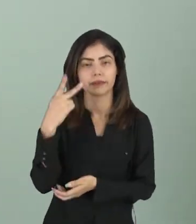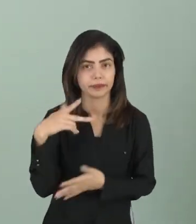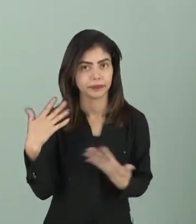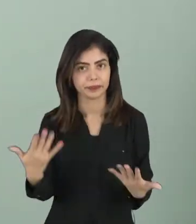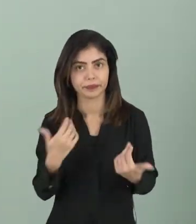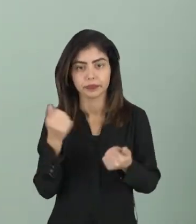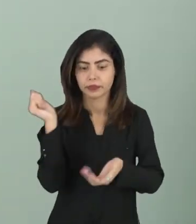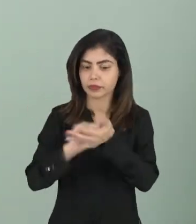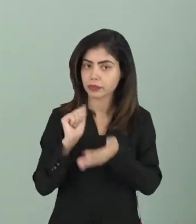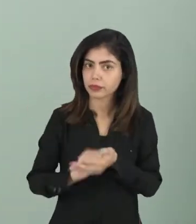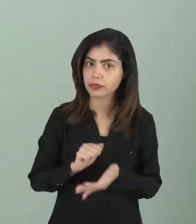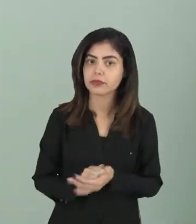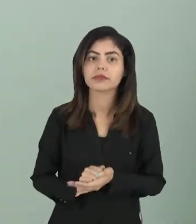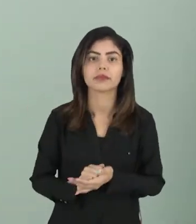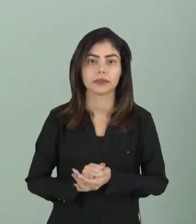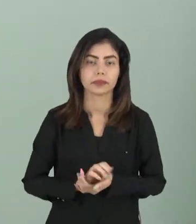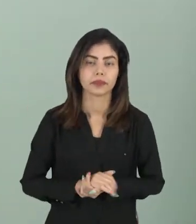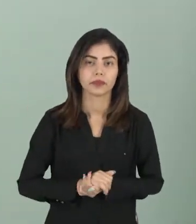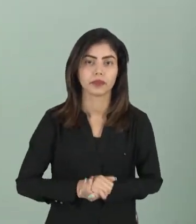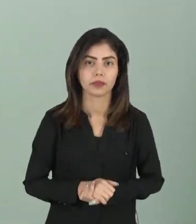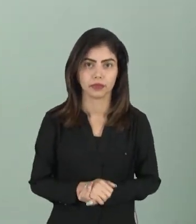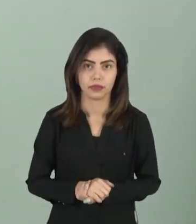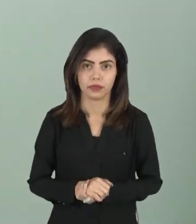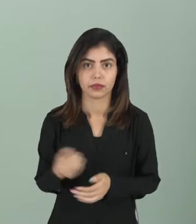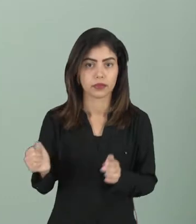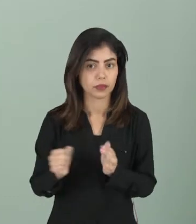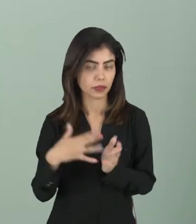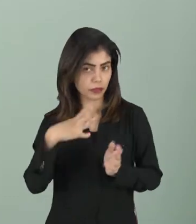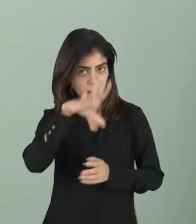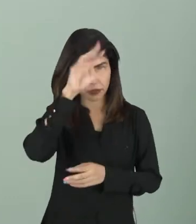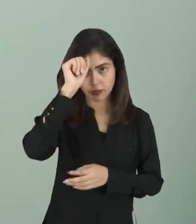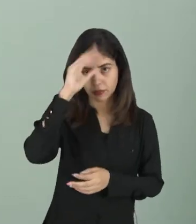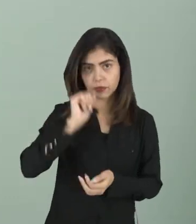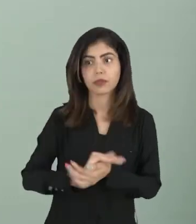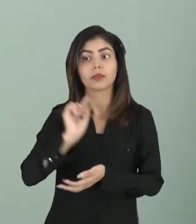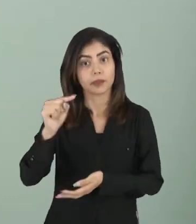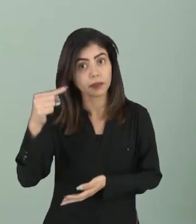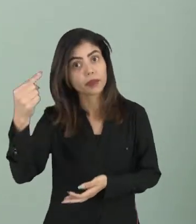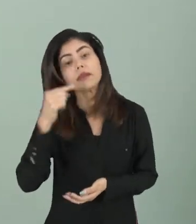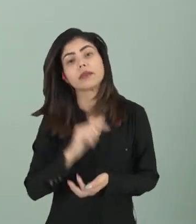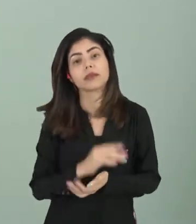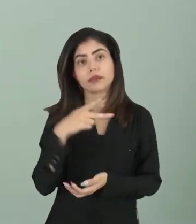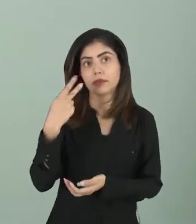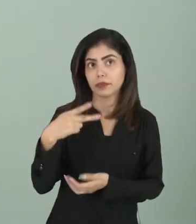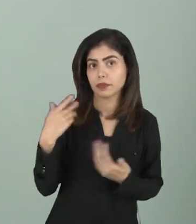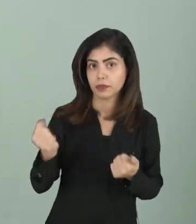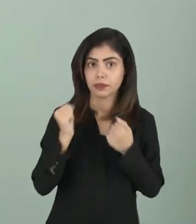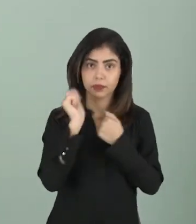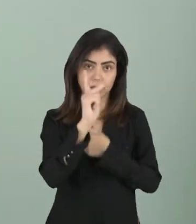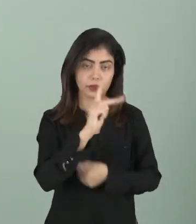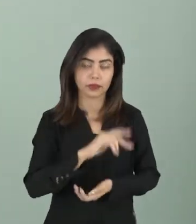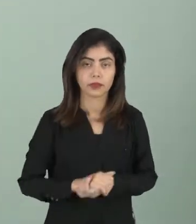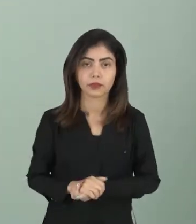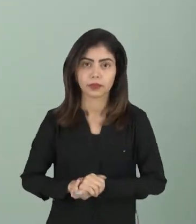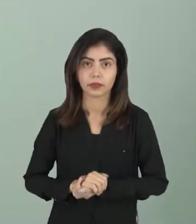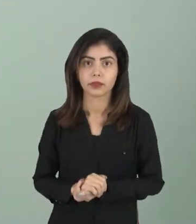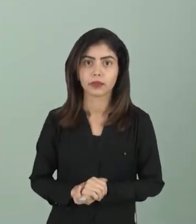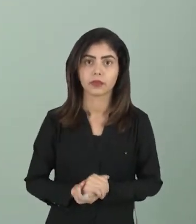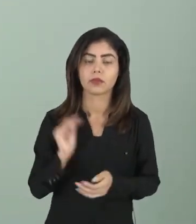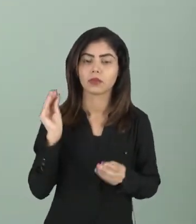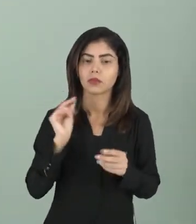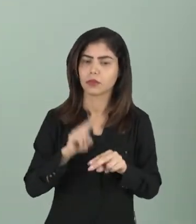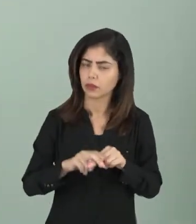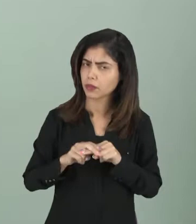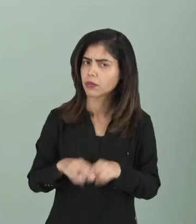dizer. Então, há muito o que aprender além do que dizer, ok? Então, por mais que